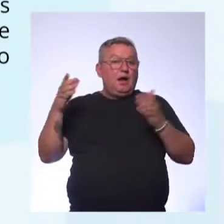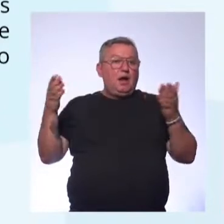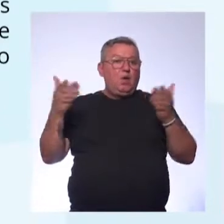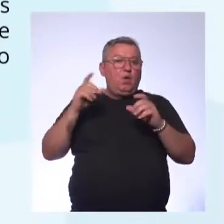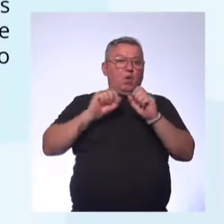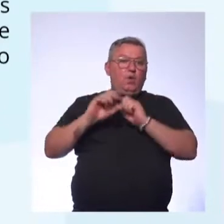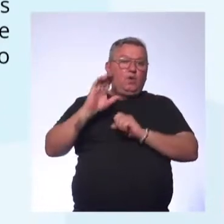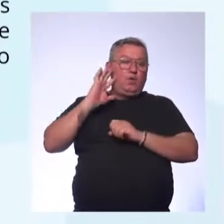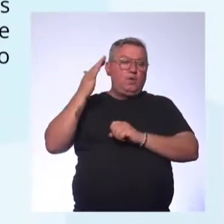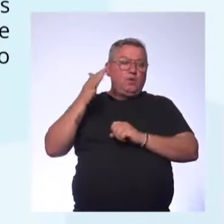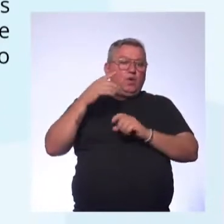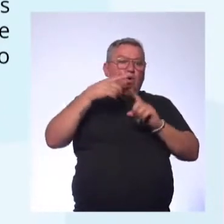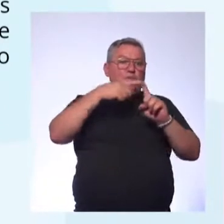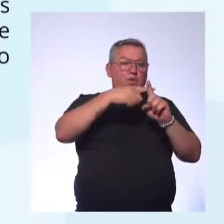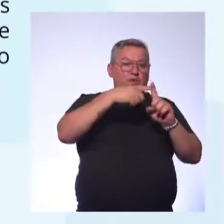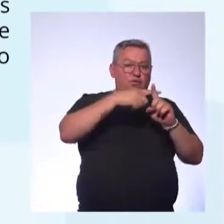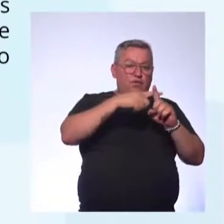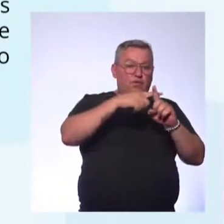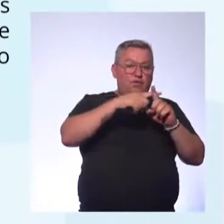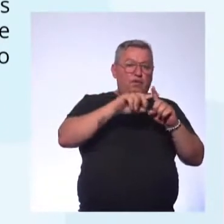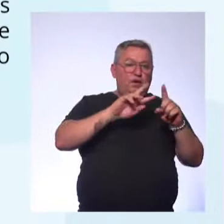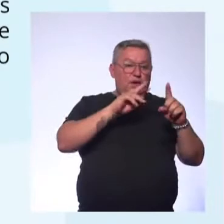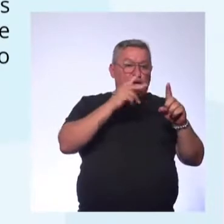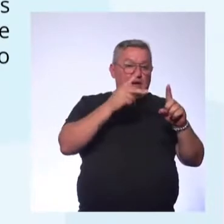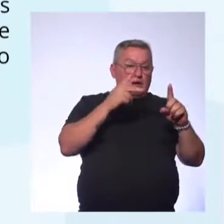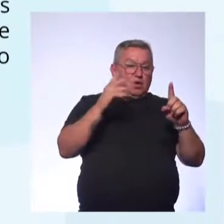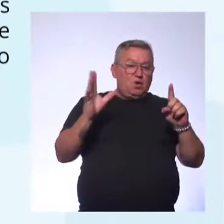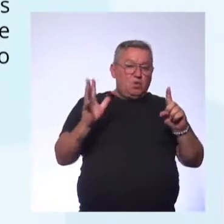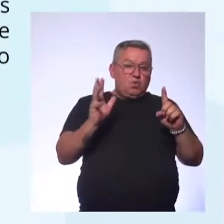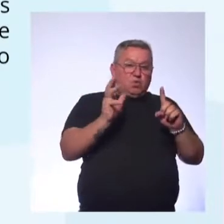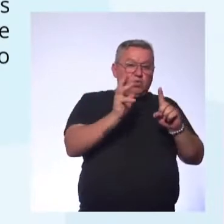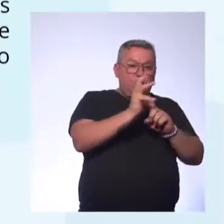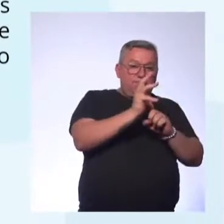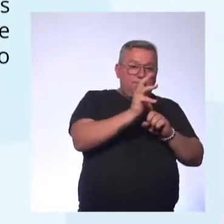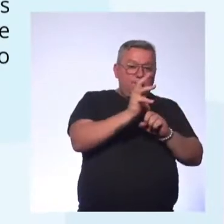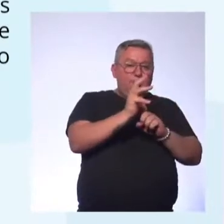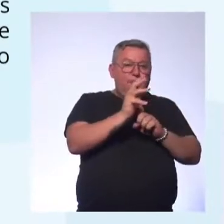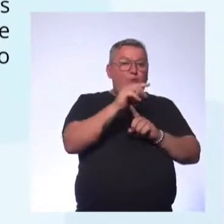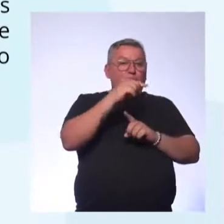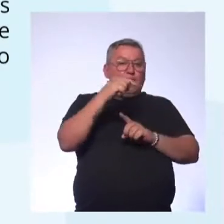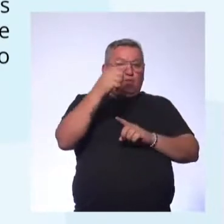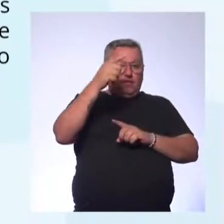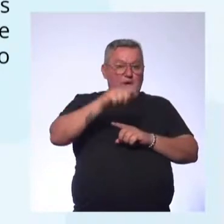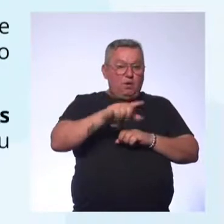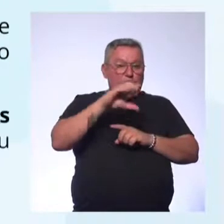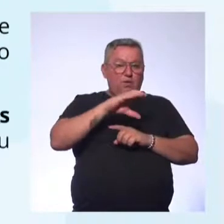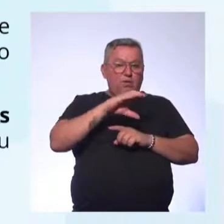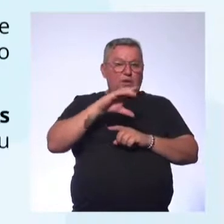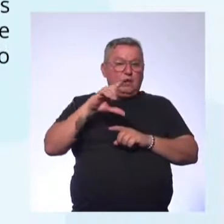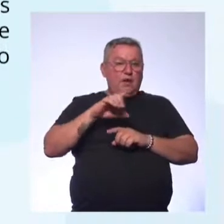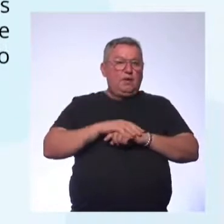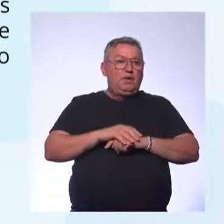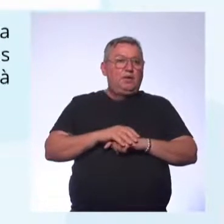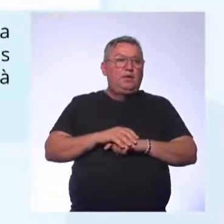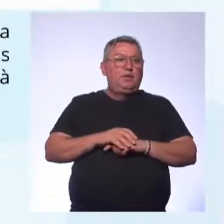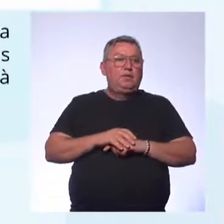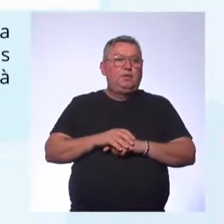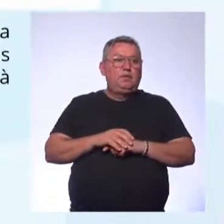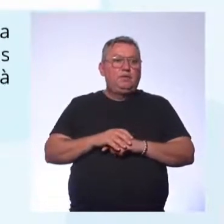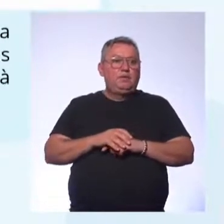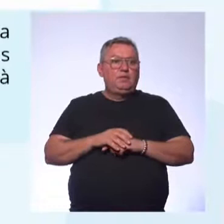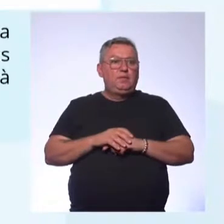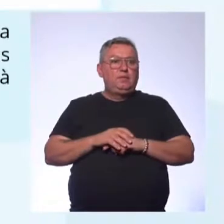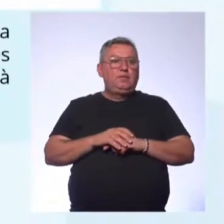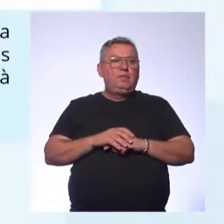caso o pólo positivo da molécula de hidrogénio atrai O negativo da outra que no caso o cloro